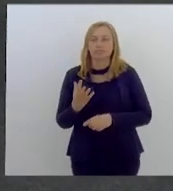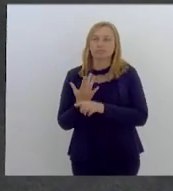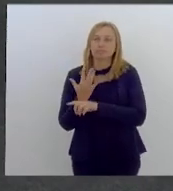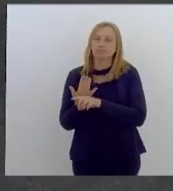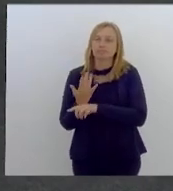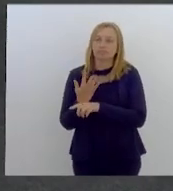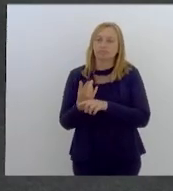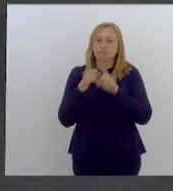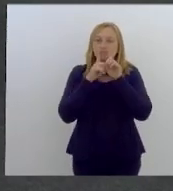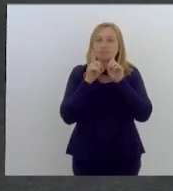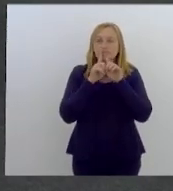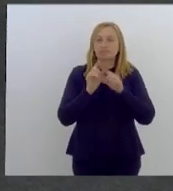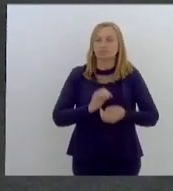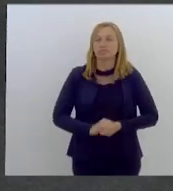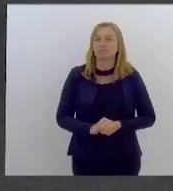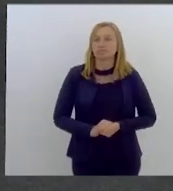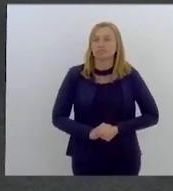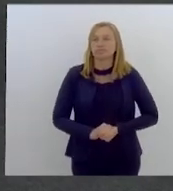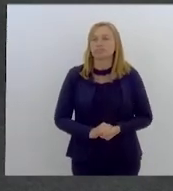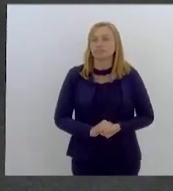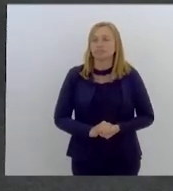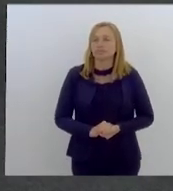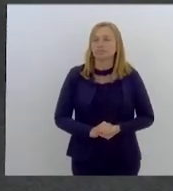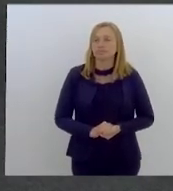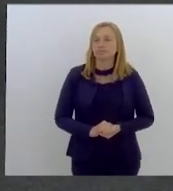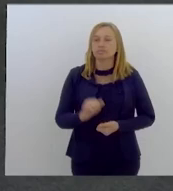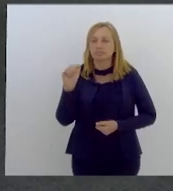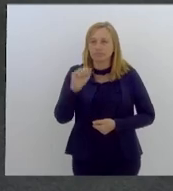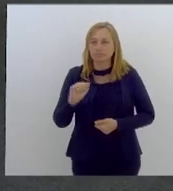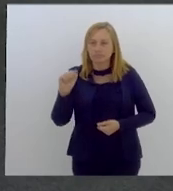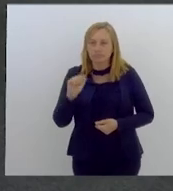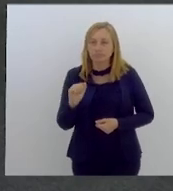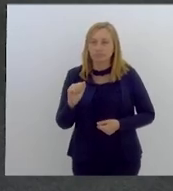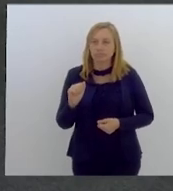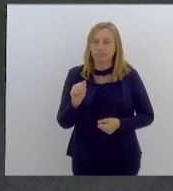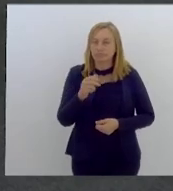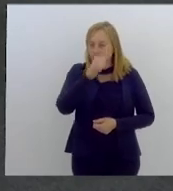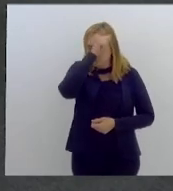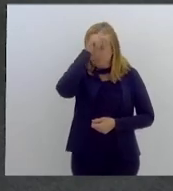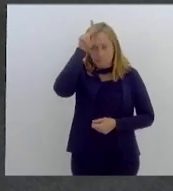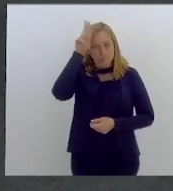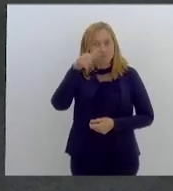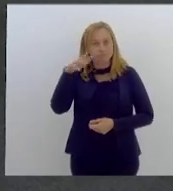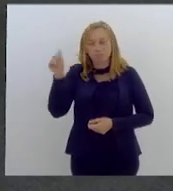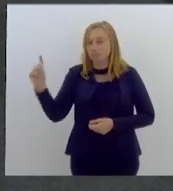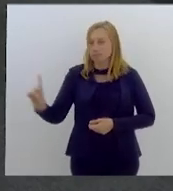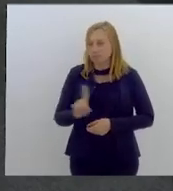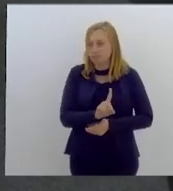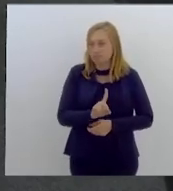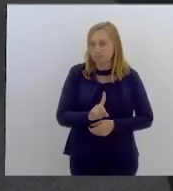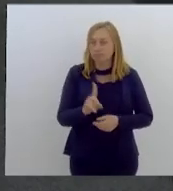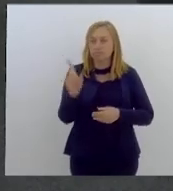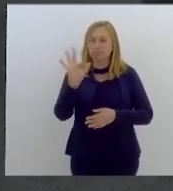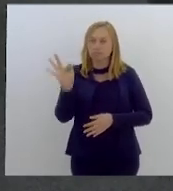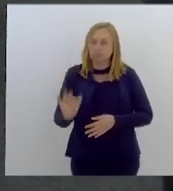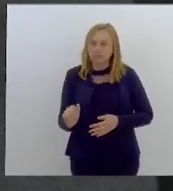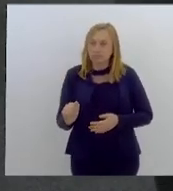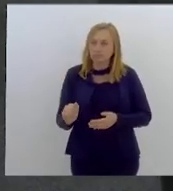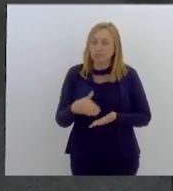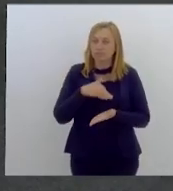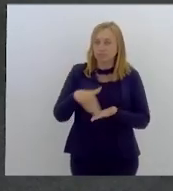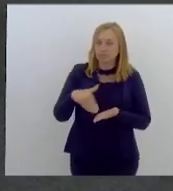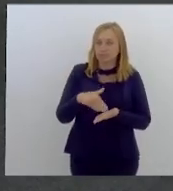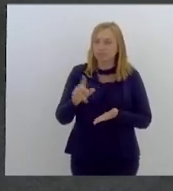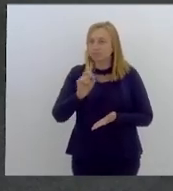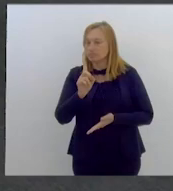Caxias e Maricá. A Associação de Prefeitos nunca compareceu. Secretaria de Estado de Fazenda, na figura do secretário,